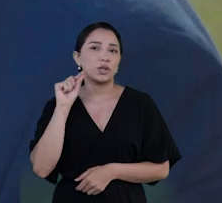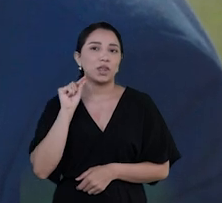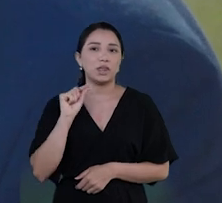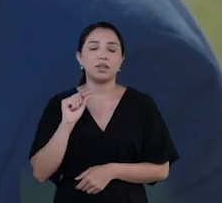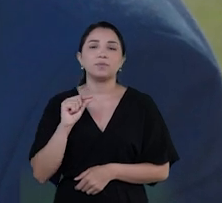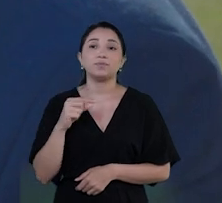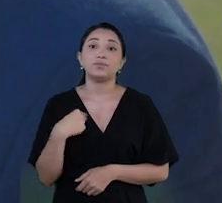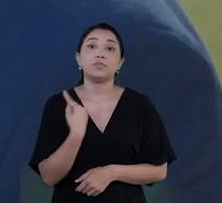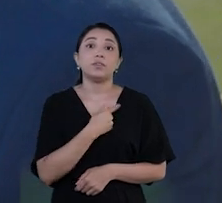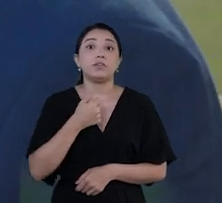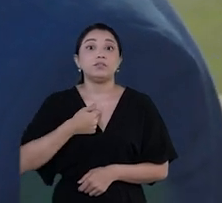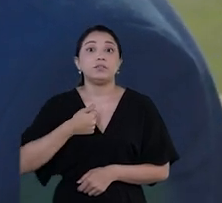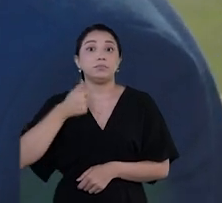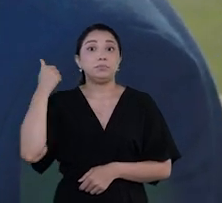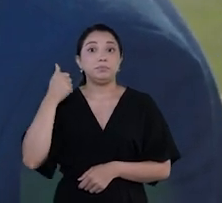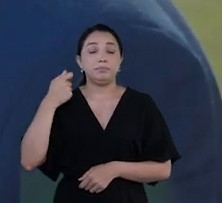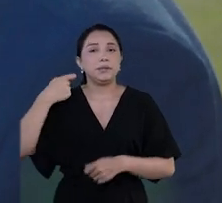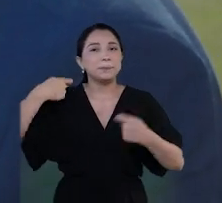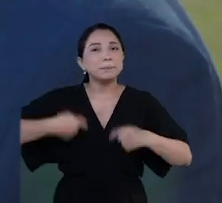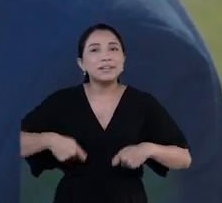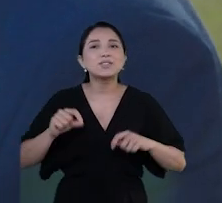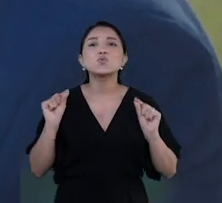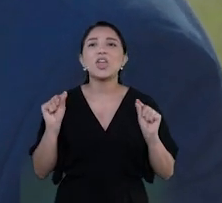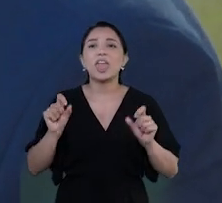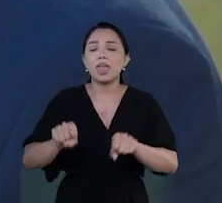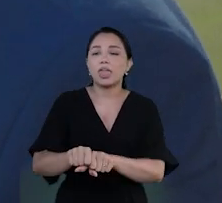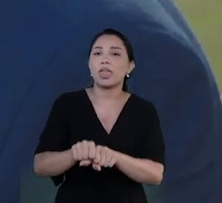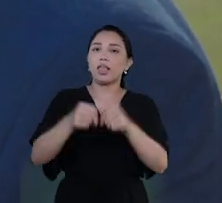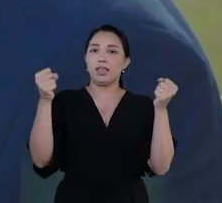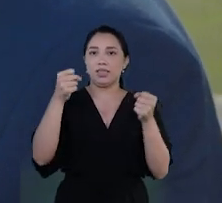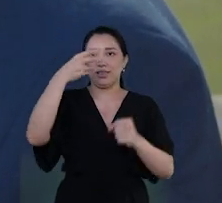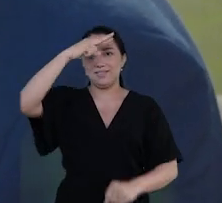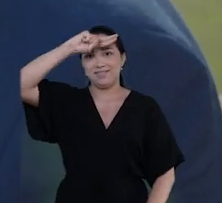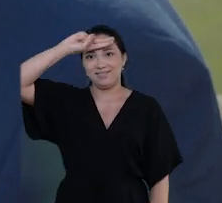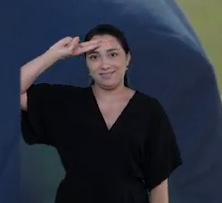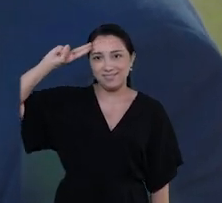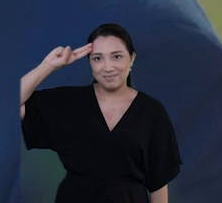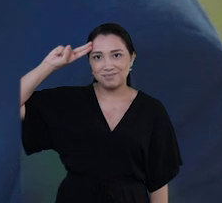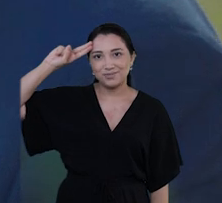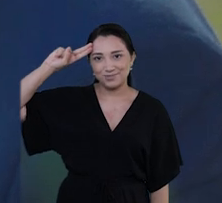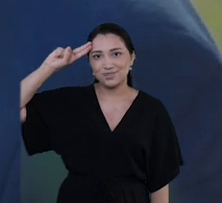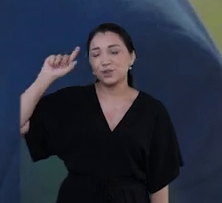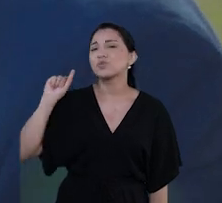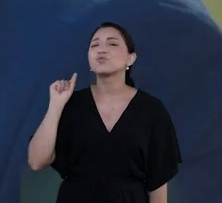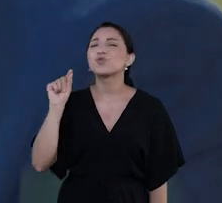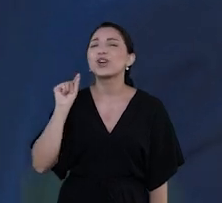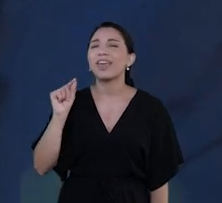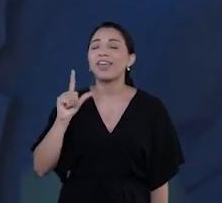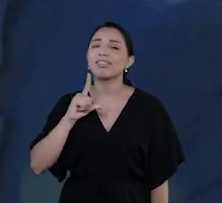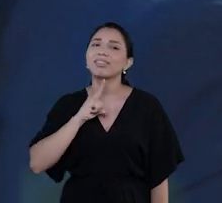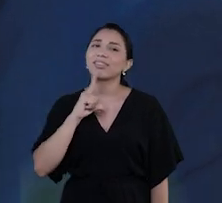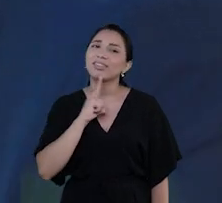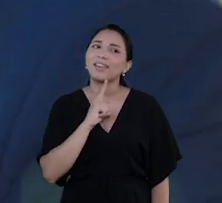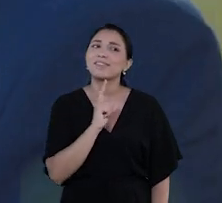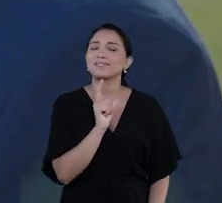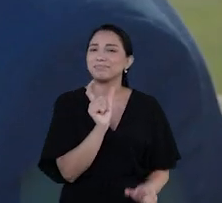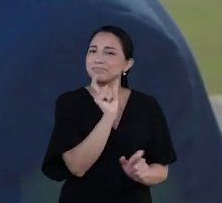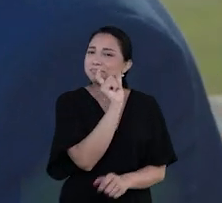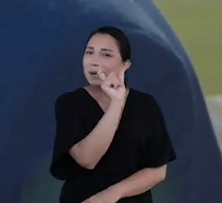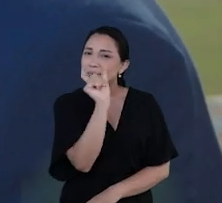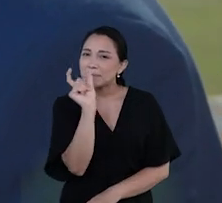primeiro quebrar esse esse esse paradigma assim do geralmente surgem siglas aí tem o modismo e